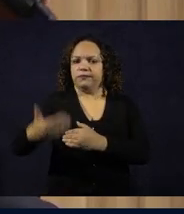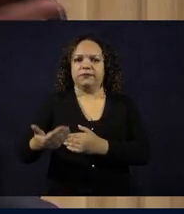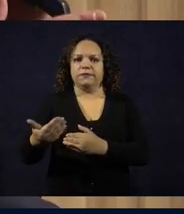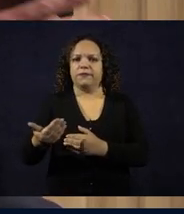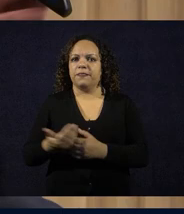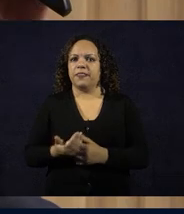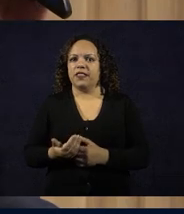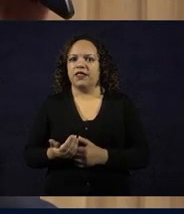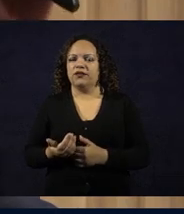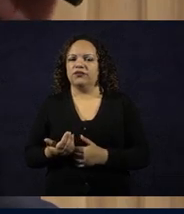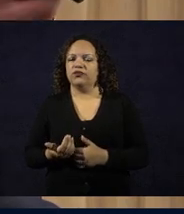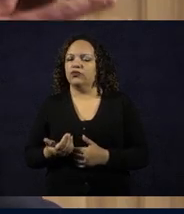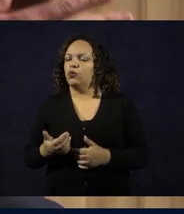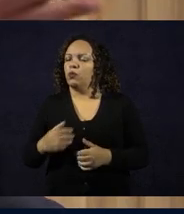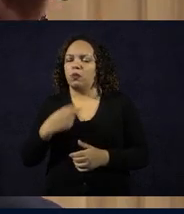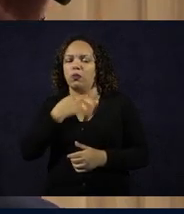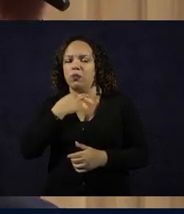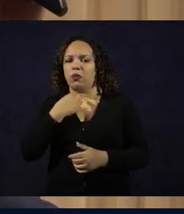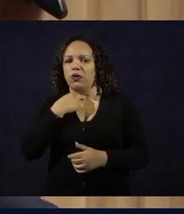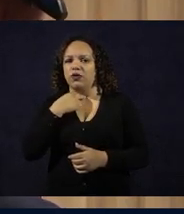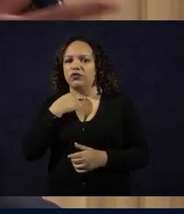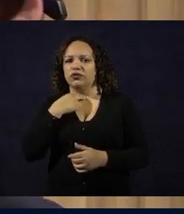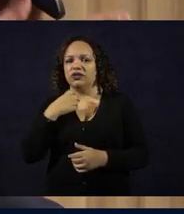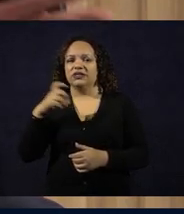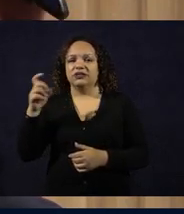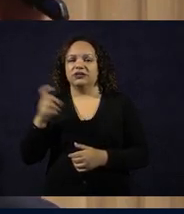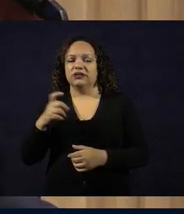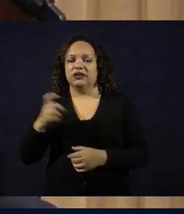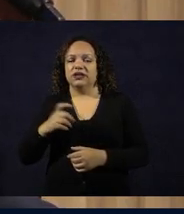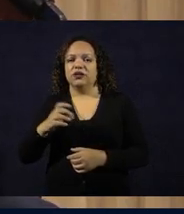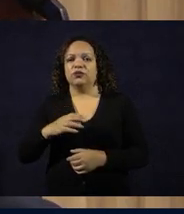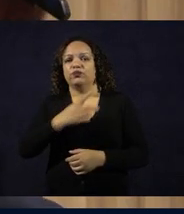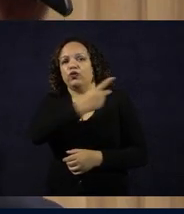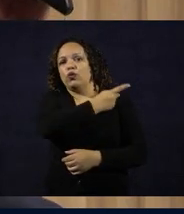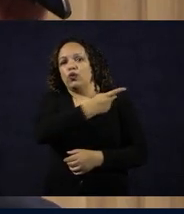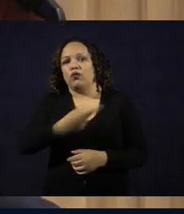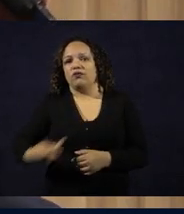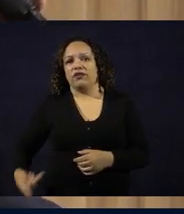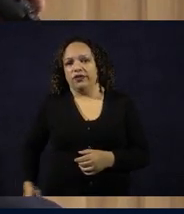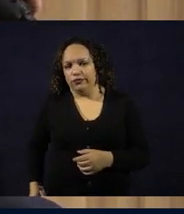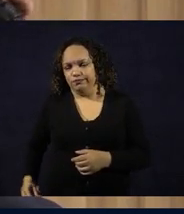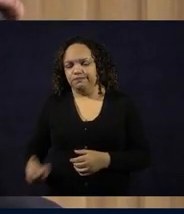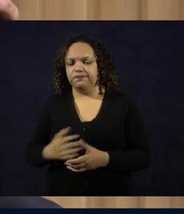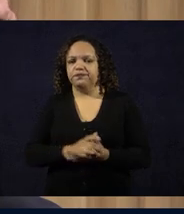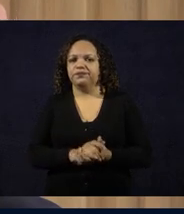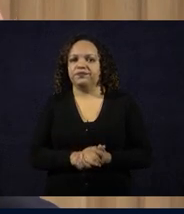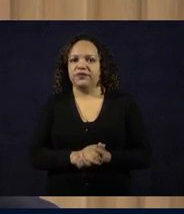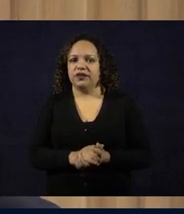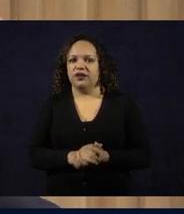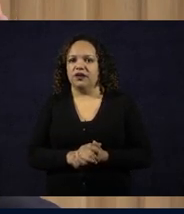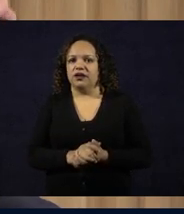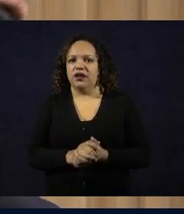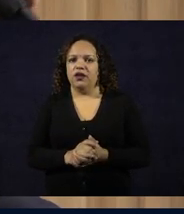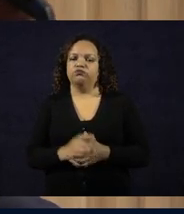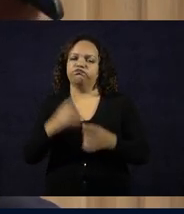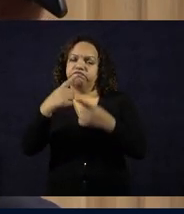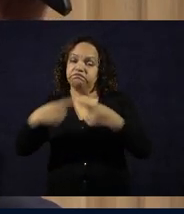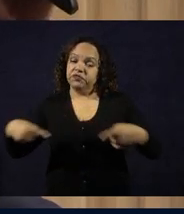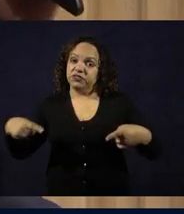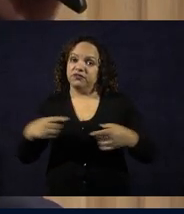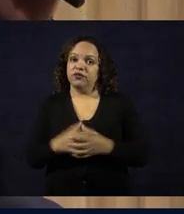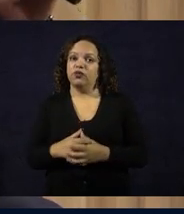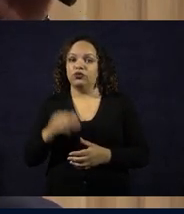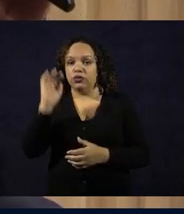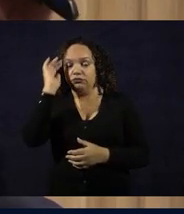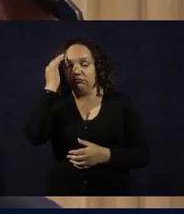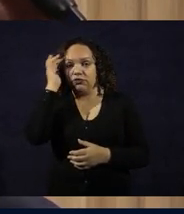e a gente vive muito ainda no agronegócio o imediatismo de programas de governo é esse é o grande desafio quando a